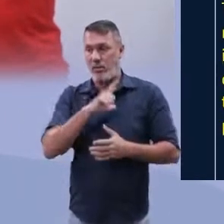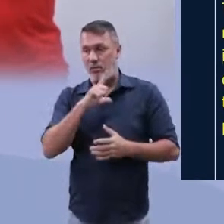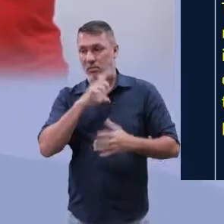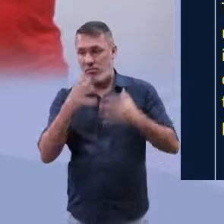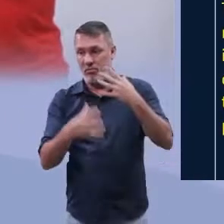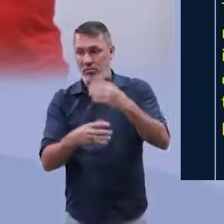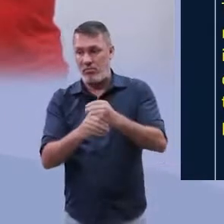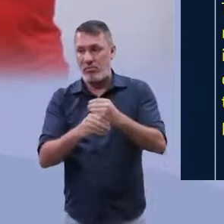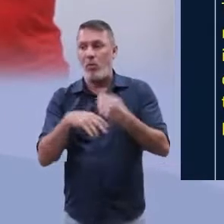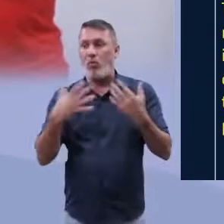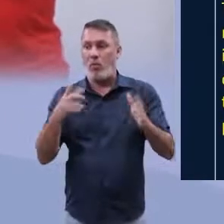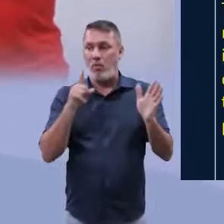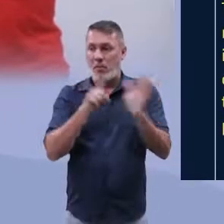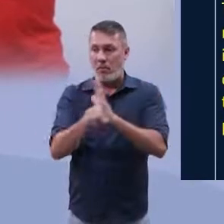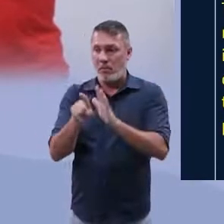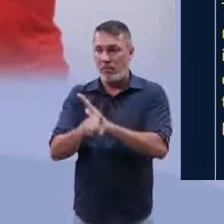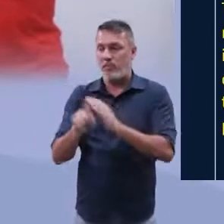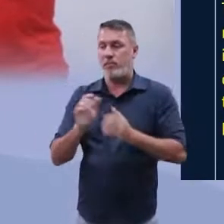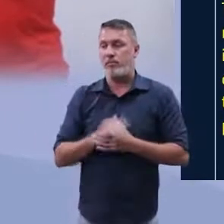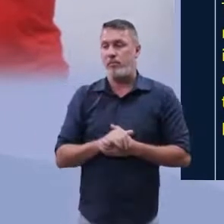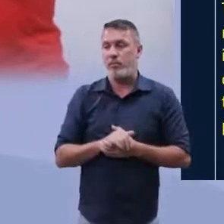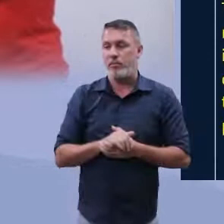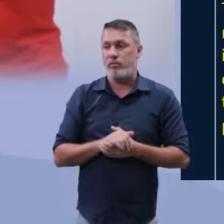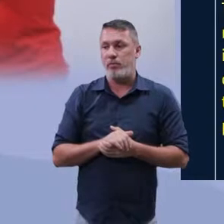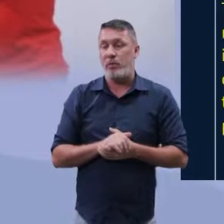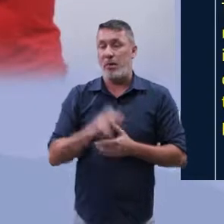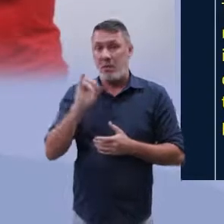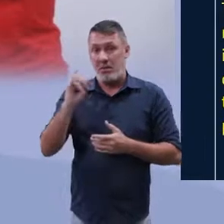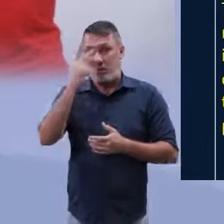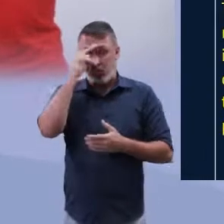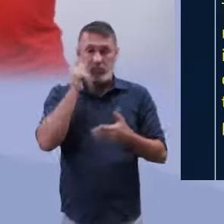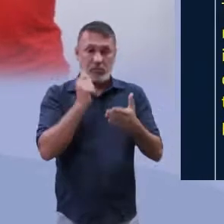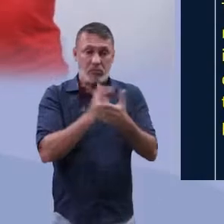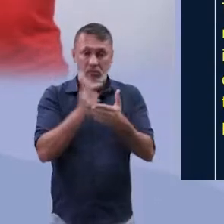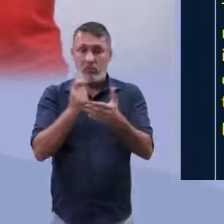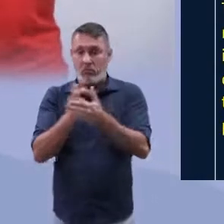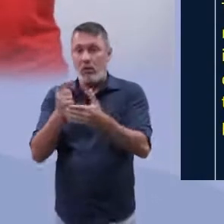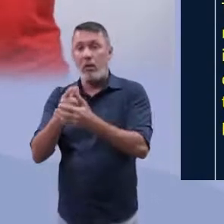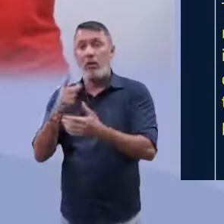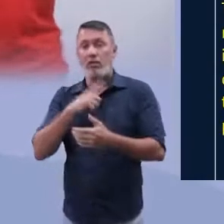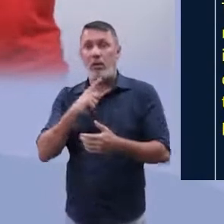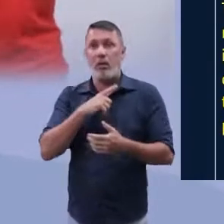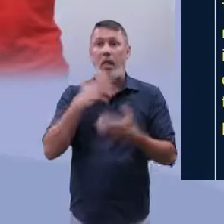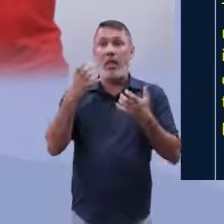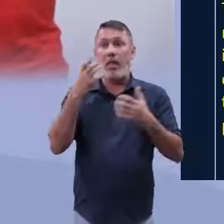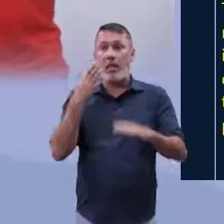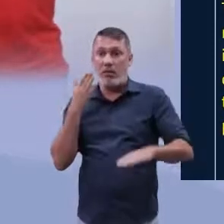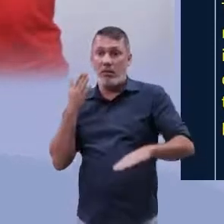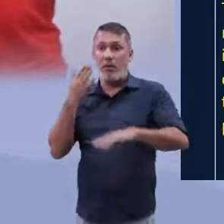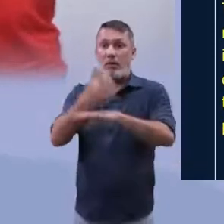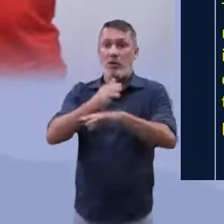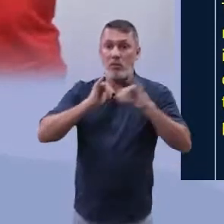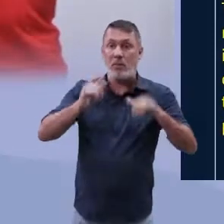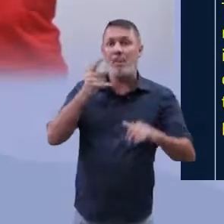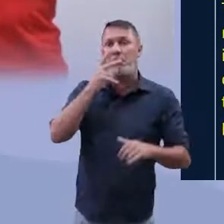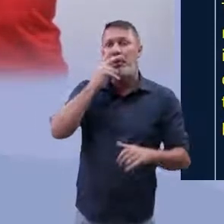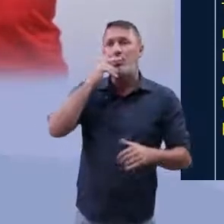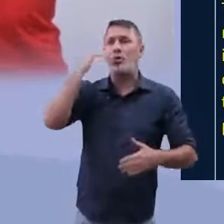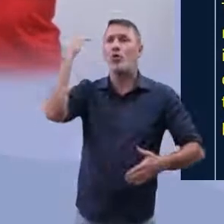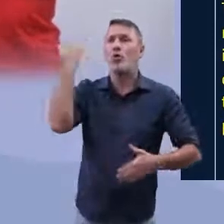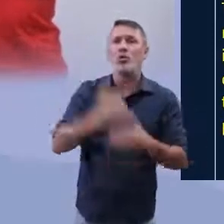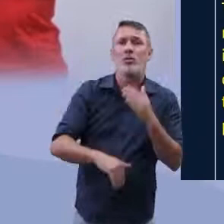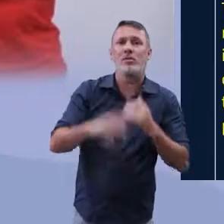were attracted by the idea that they could get something for nothing. Então, os consumidores foram atraídos pela ideia de conseguir algo